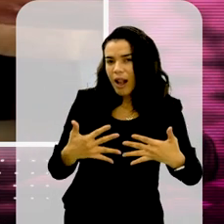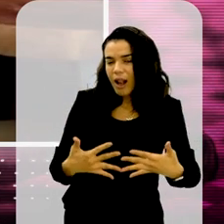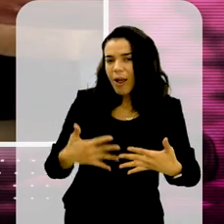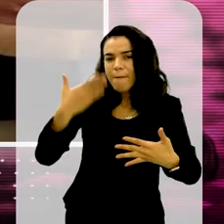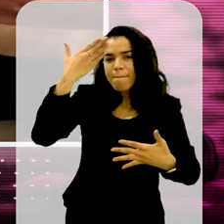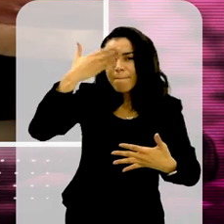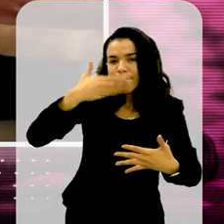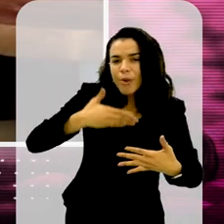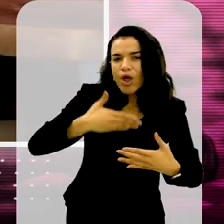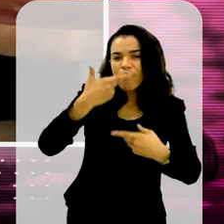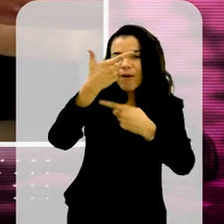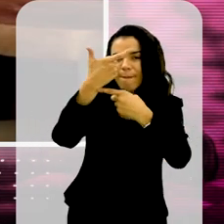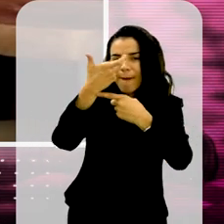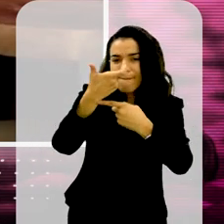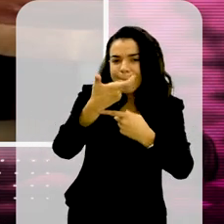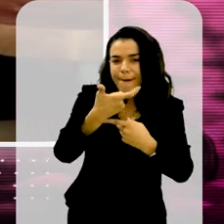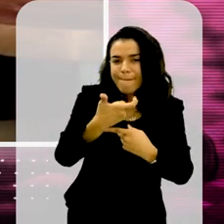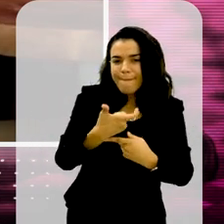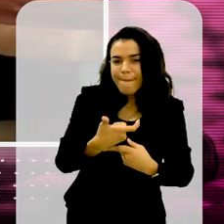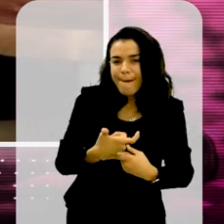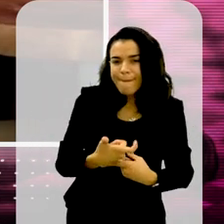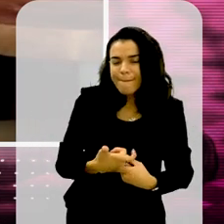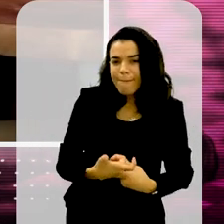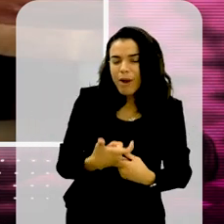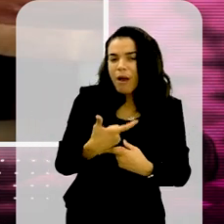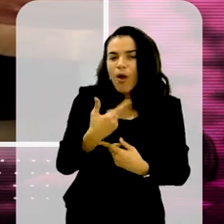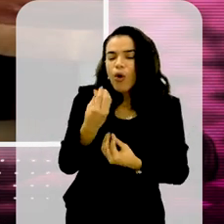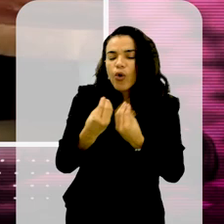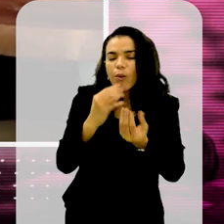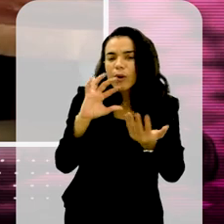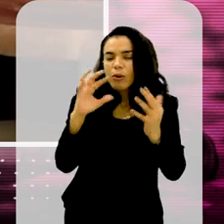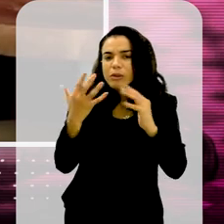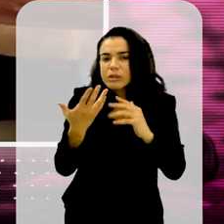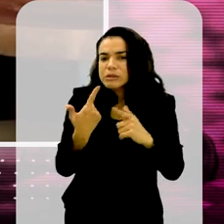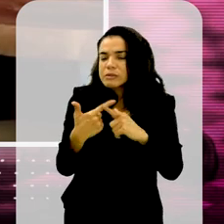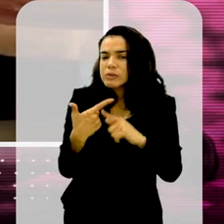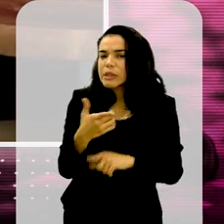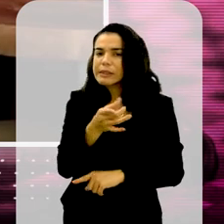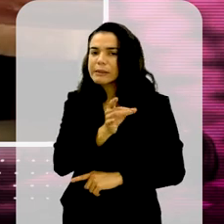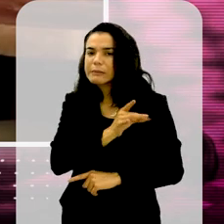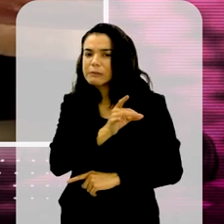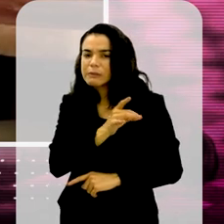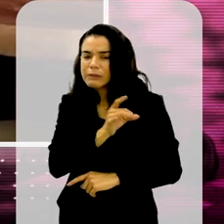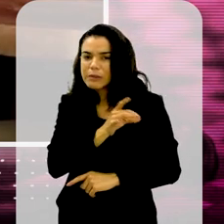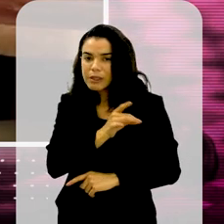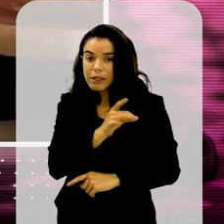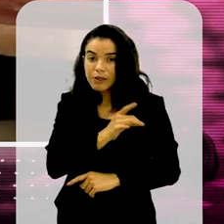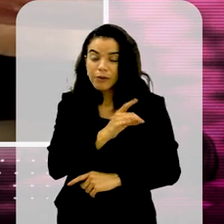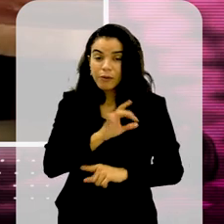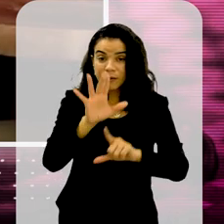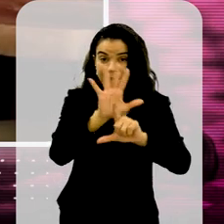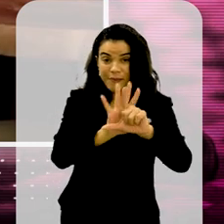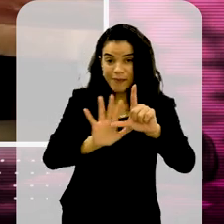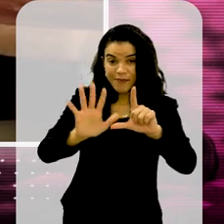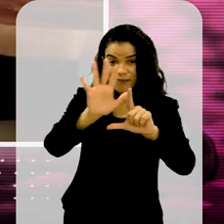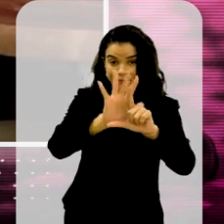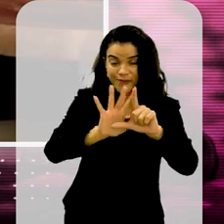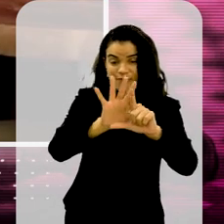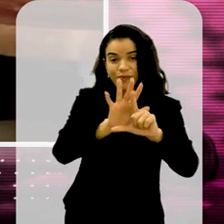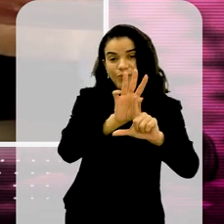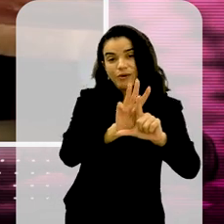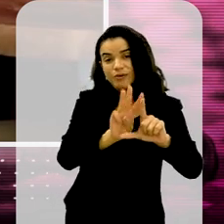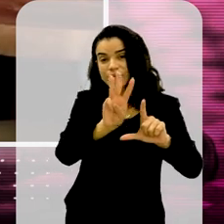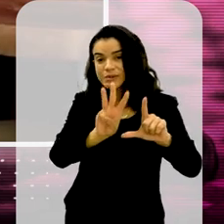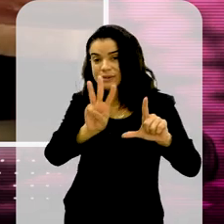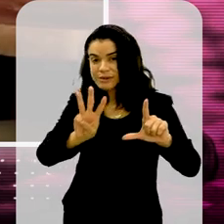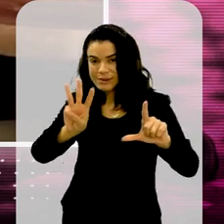com que você ali se sentisse acuada, intimidada, amedrontada. Juntando, inclusive, na plataforma,